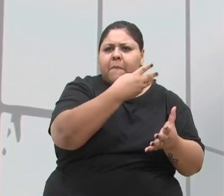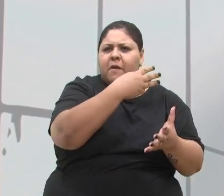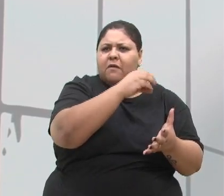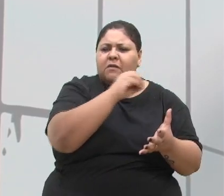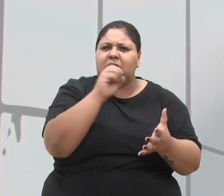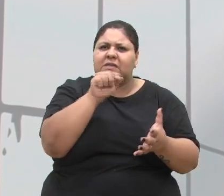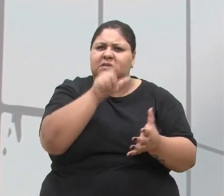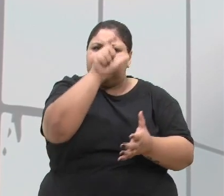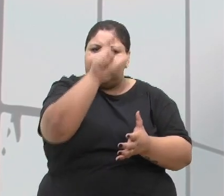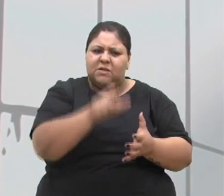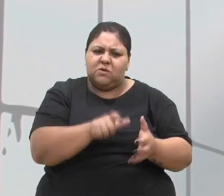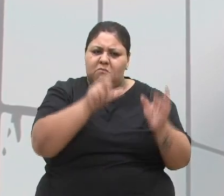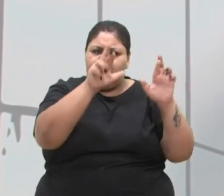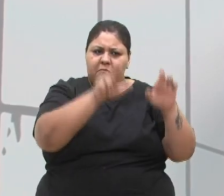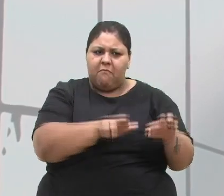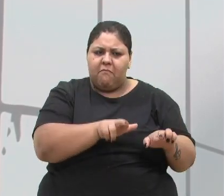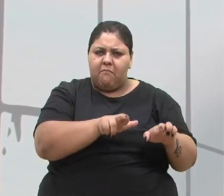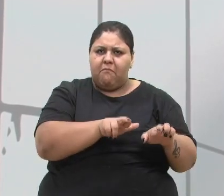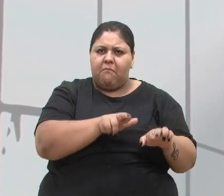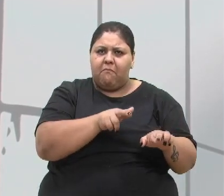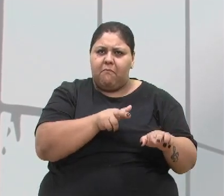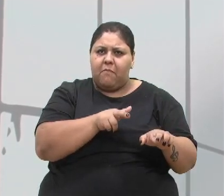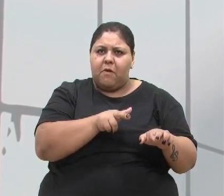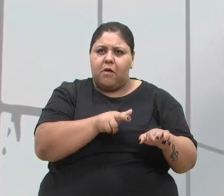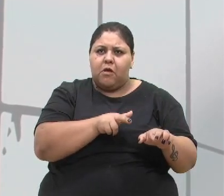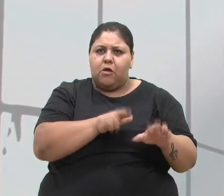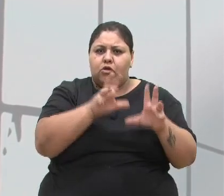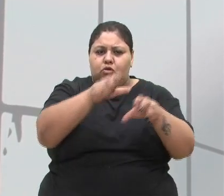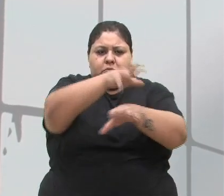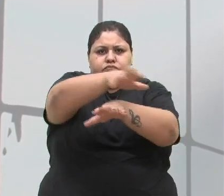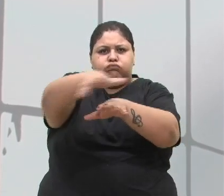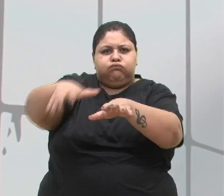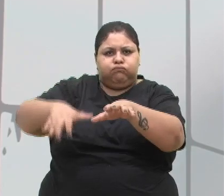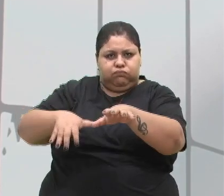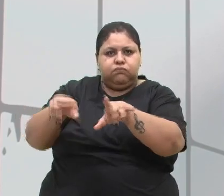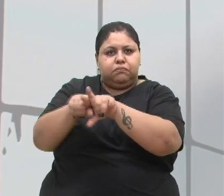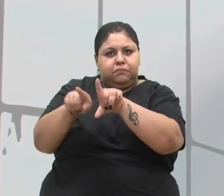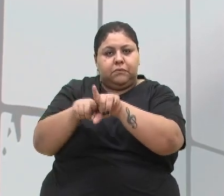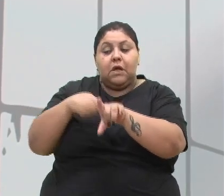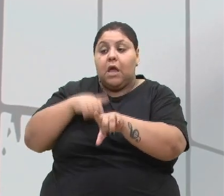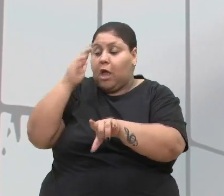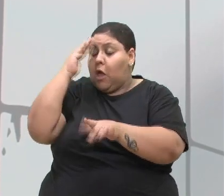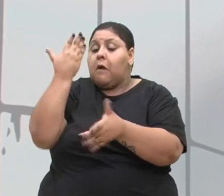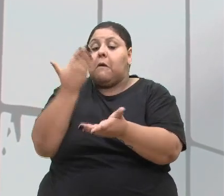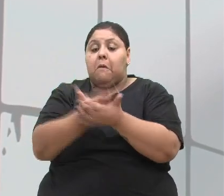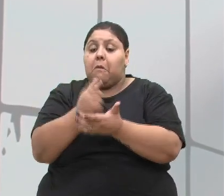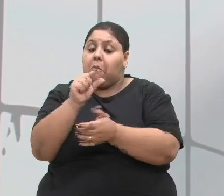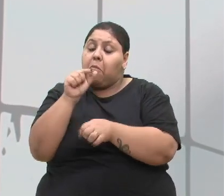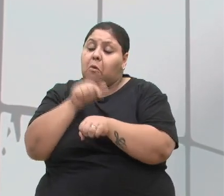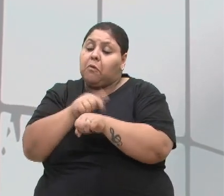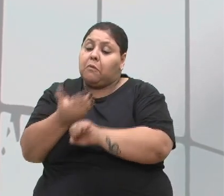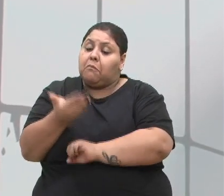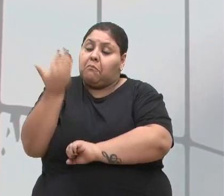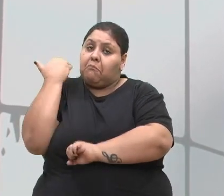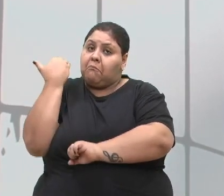nossa região, para incluir todas essas regiões. Então, eu entendo que, em pouco tempo